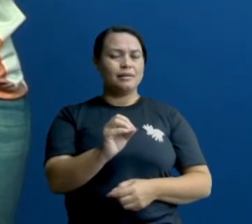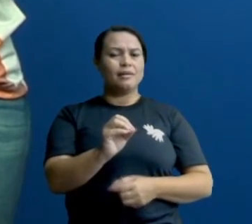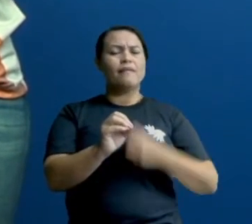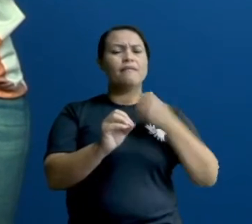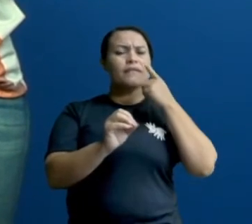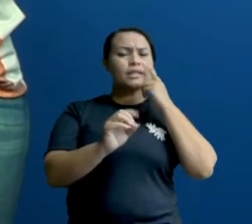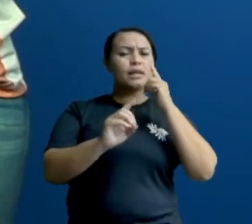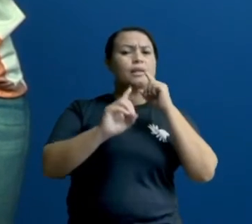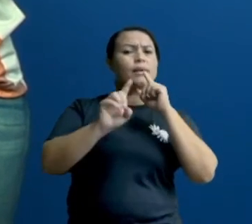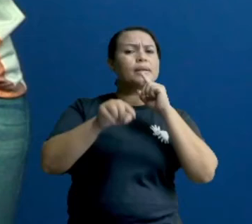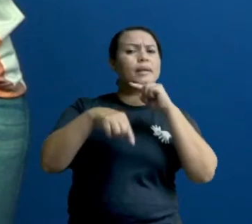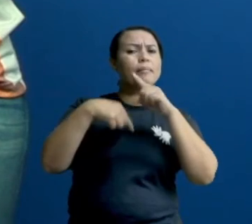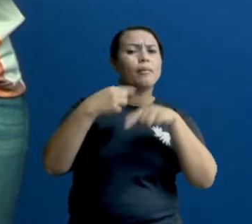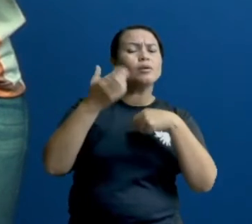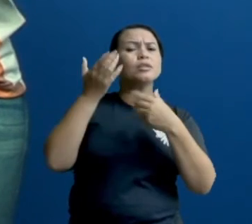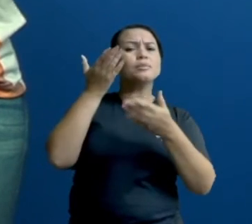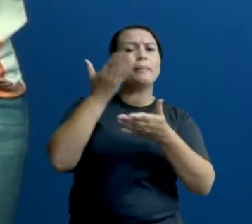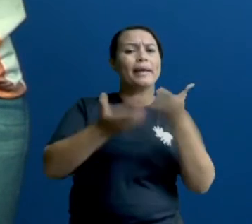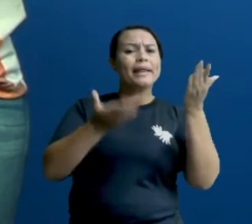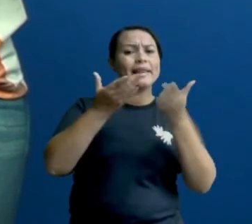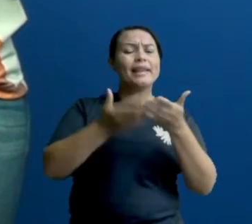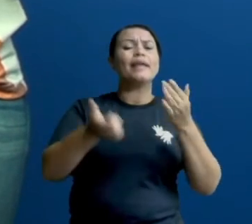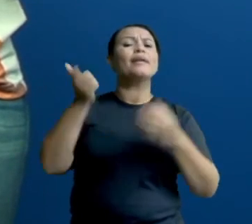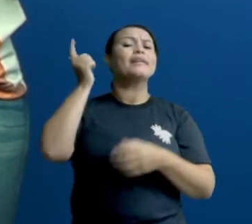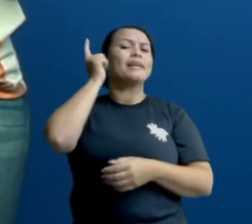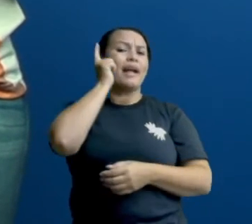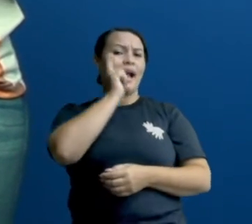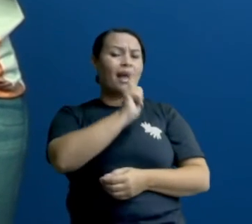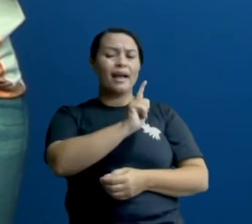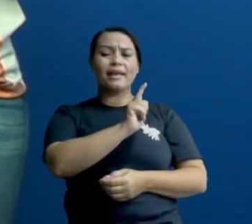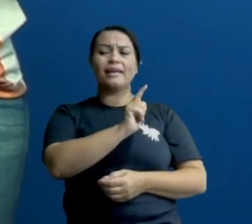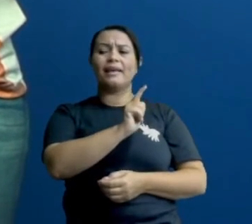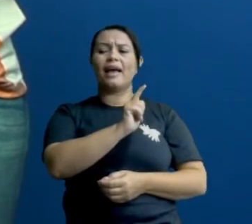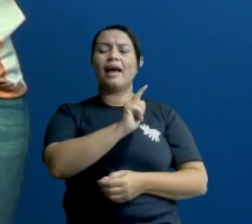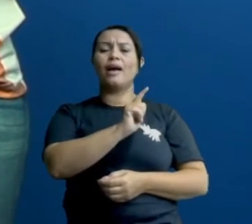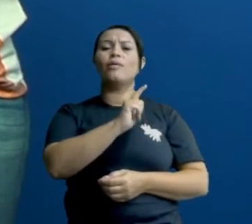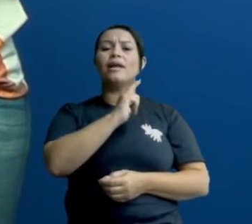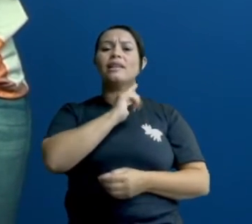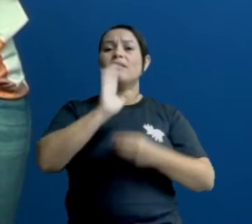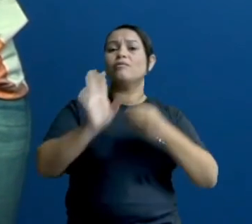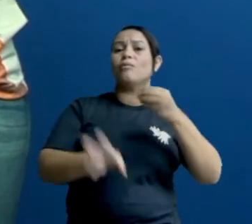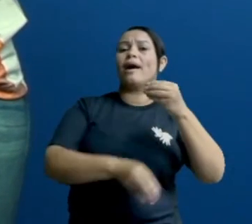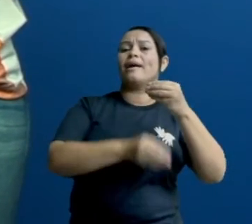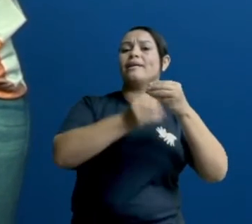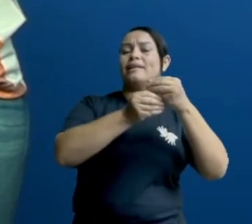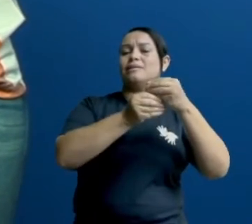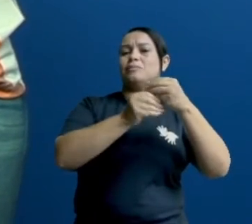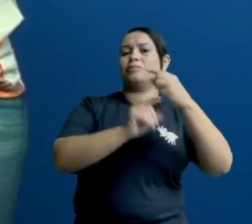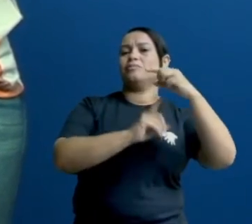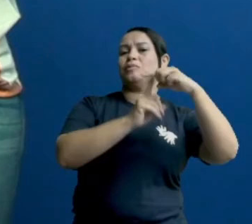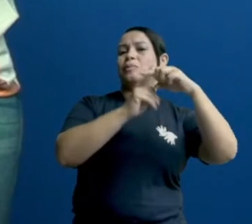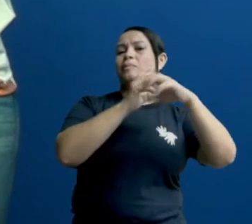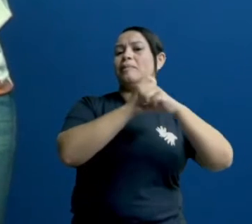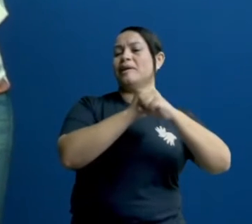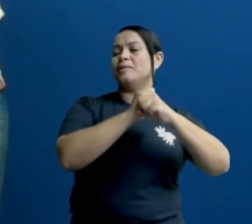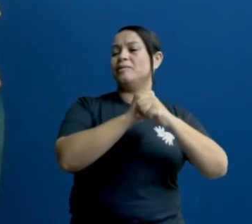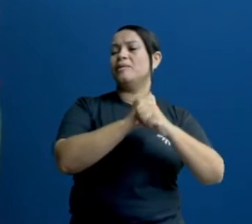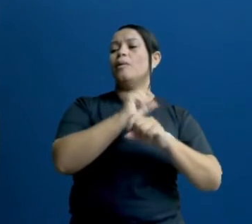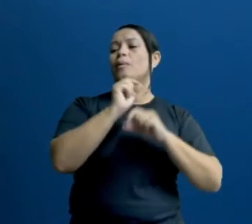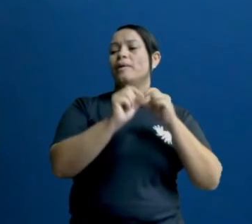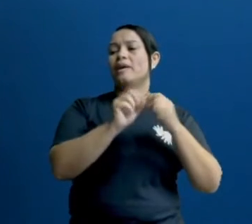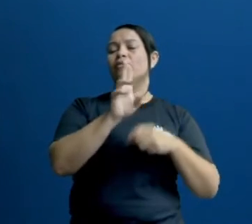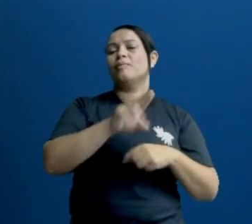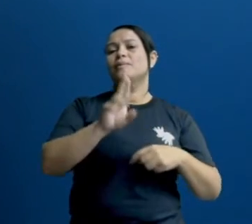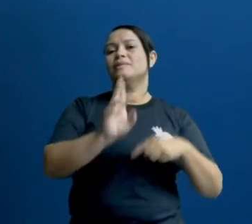Então, depois de perder, eles ganharam, eles acrescentaram, adicionaram. Então, aí a gente vai usar